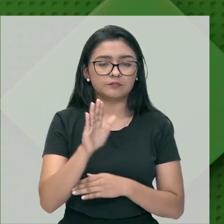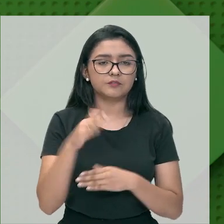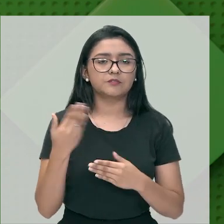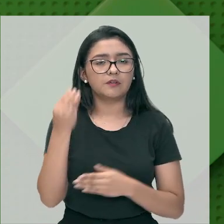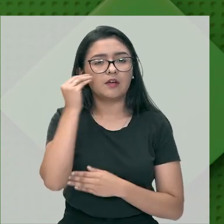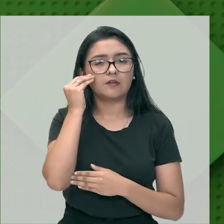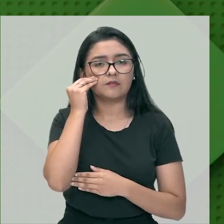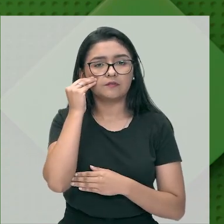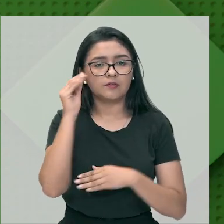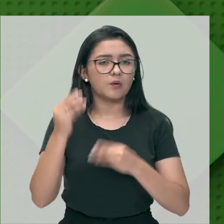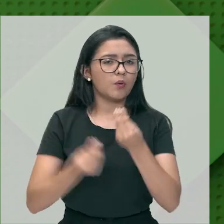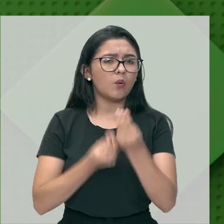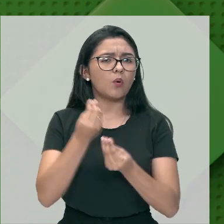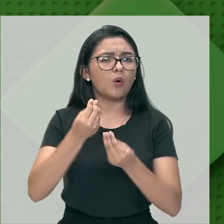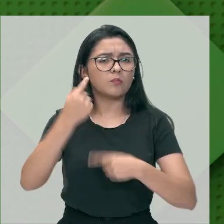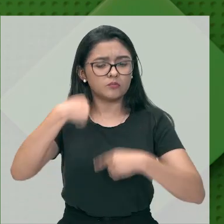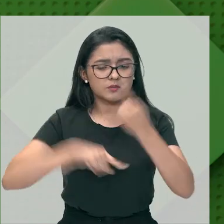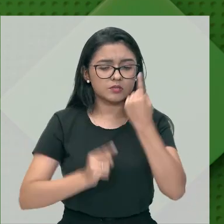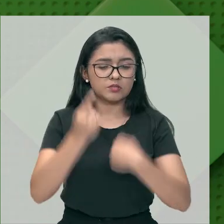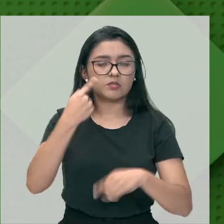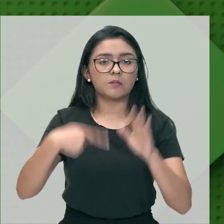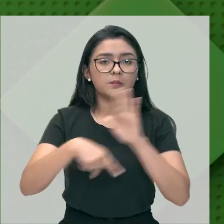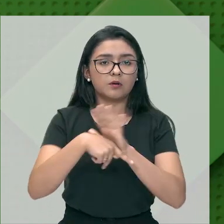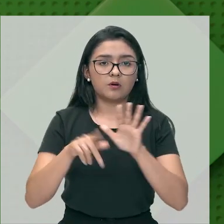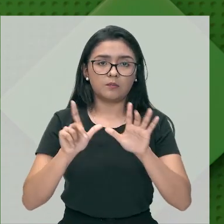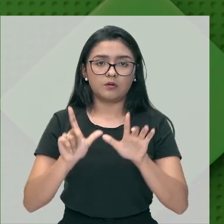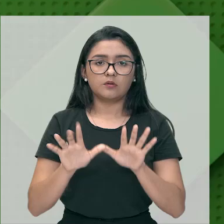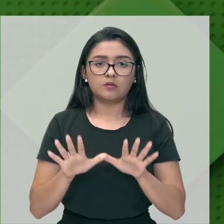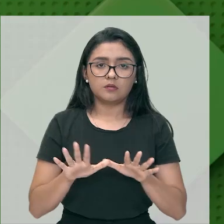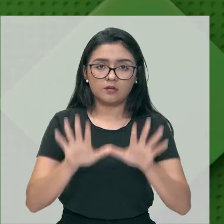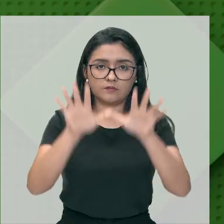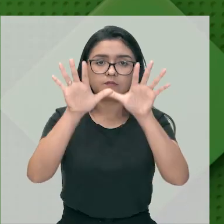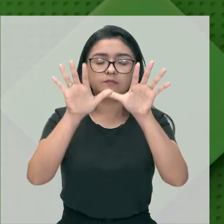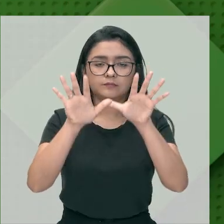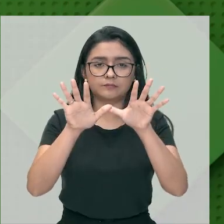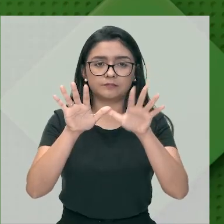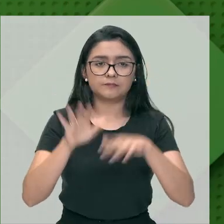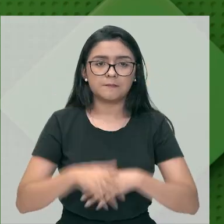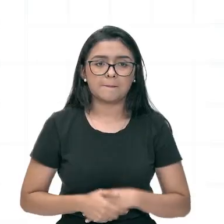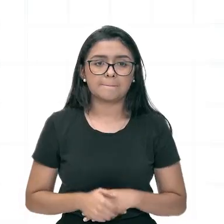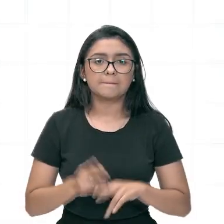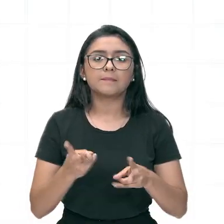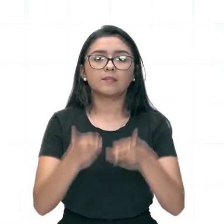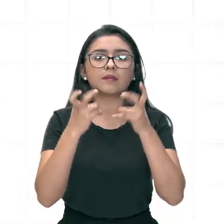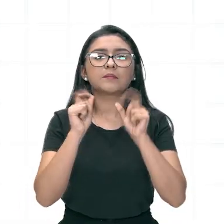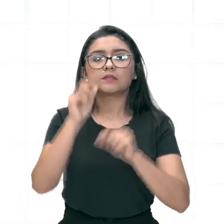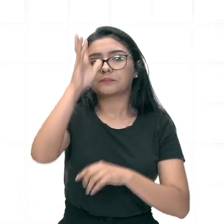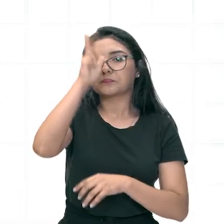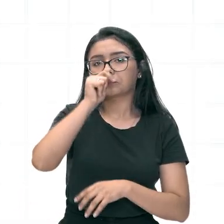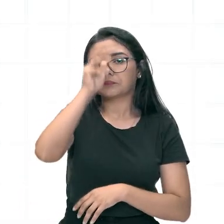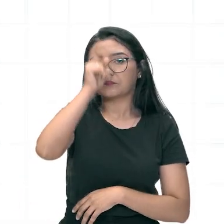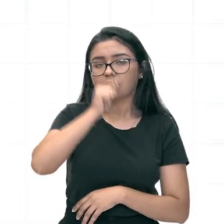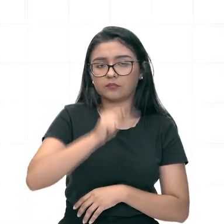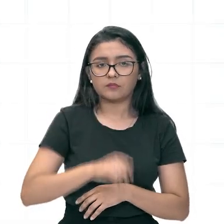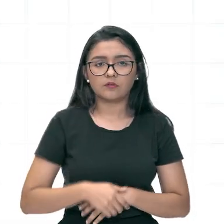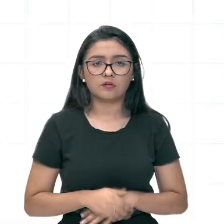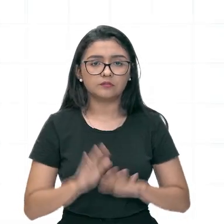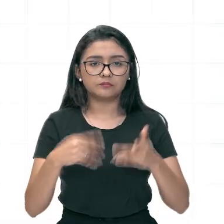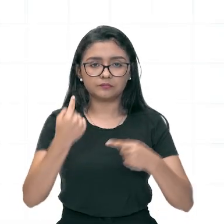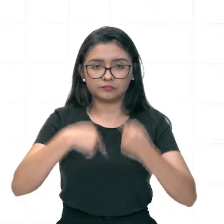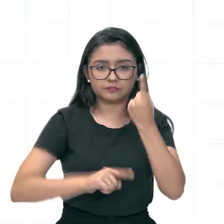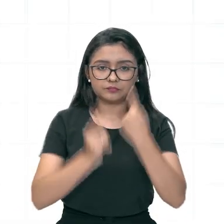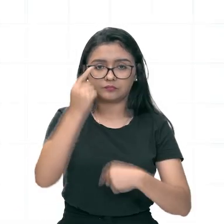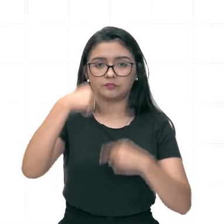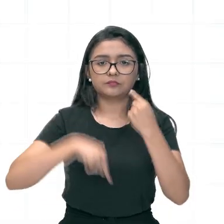está organizado ali o corpo, né, o sistema digestório de uma ave a partir do esquema de uma galinha. Então, observa aí com a gente. O